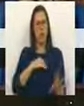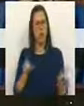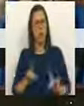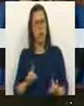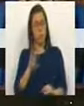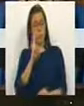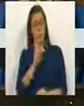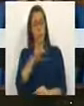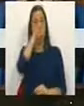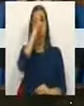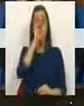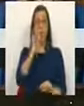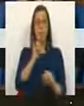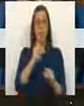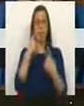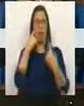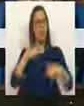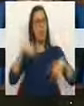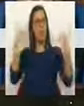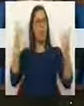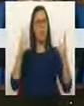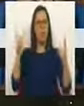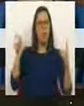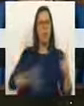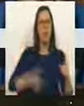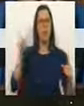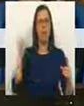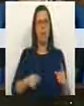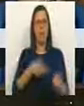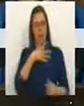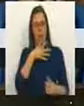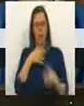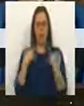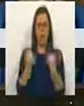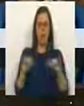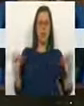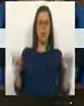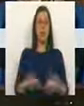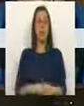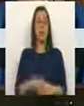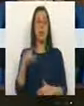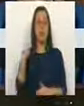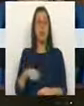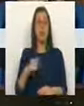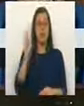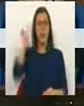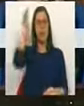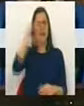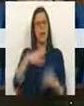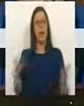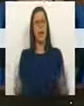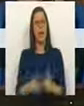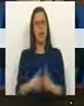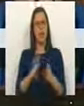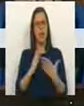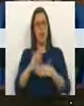preocupa quando vê o Governador que tem que vir publicamente e repetidamente clamar por independência e o Presidente da República